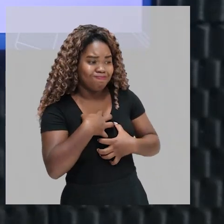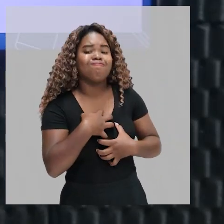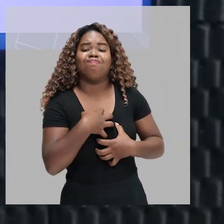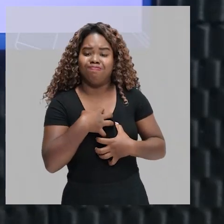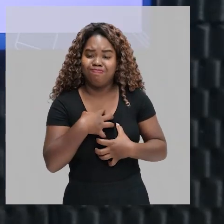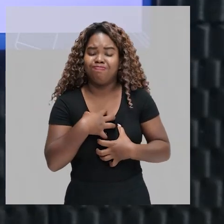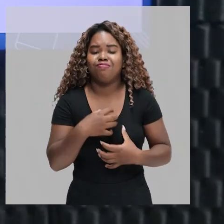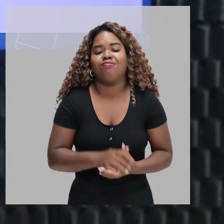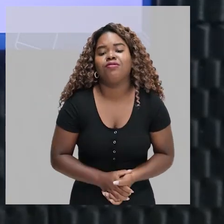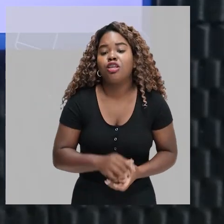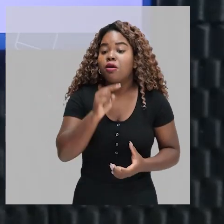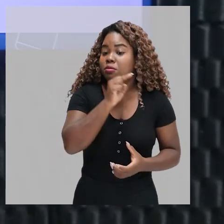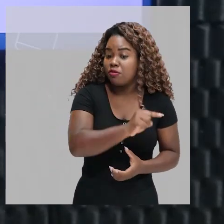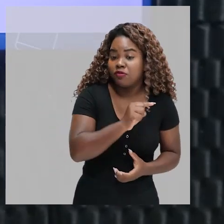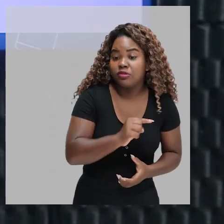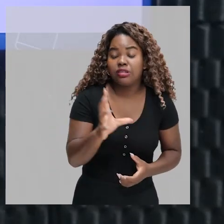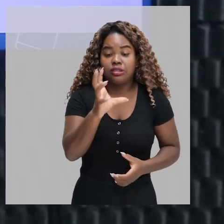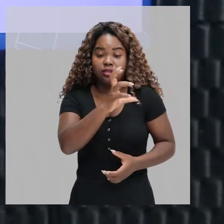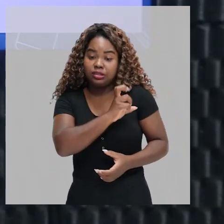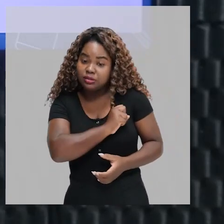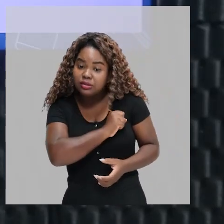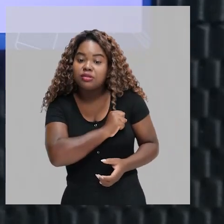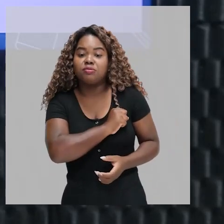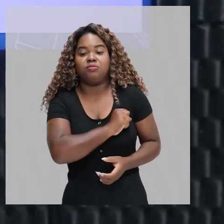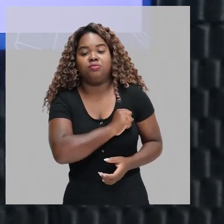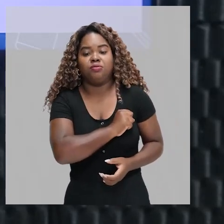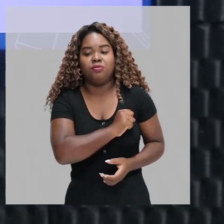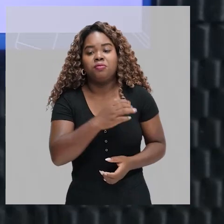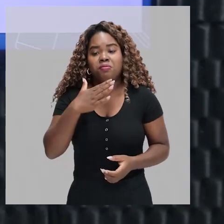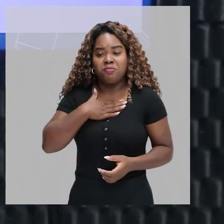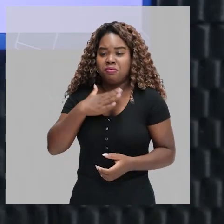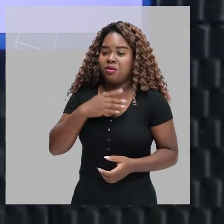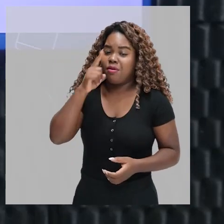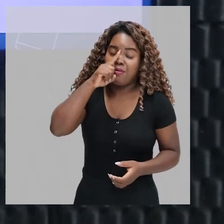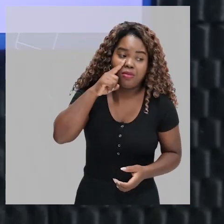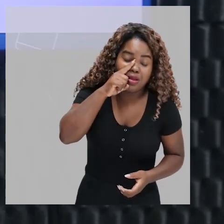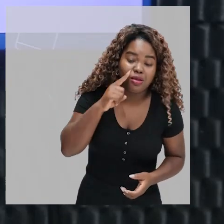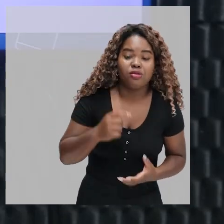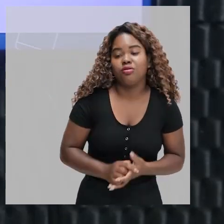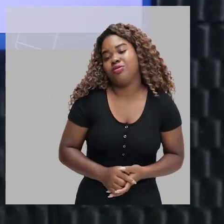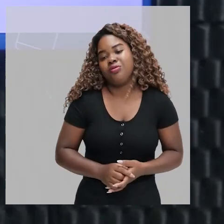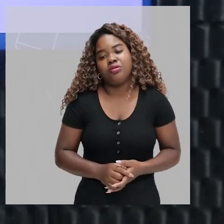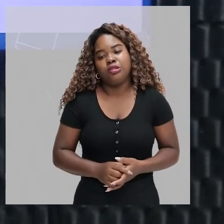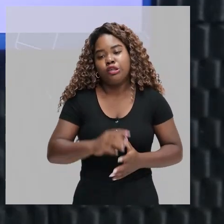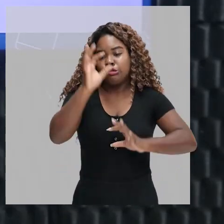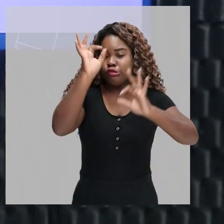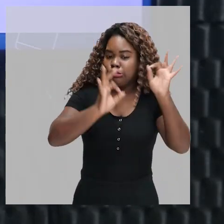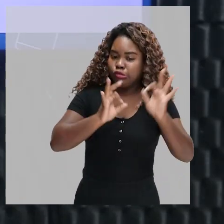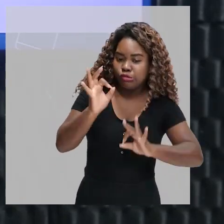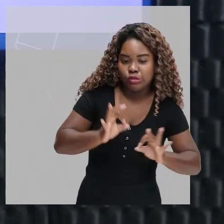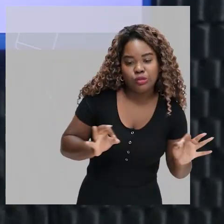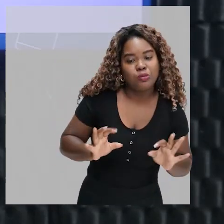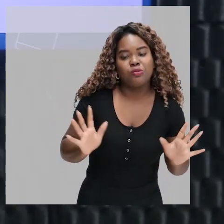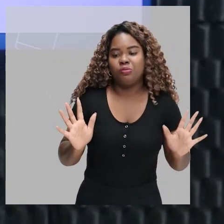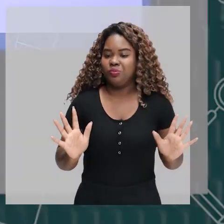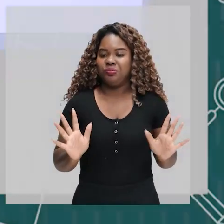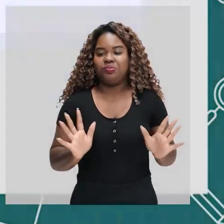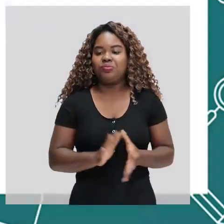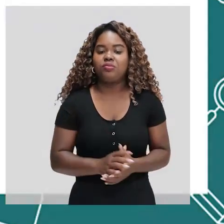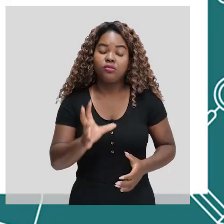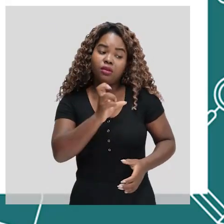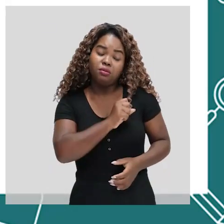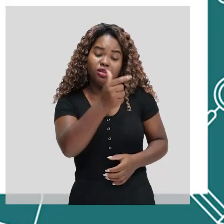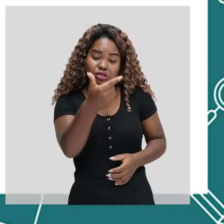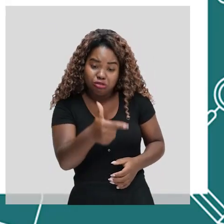eu não tô pronto para me arriscar o mesmo que Prometa me amar